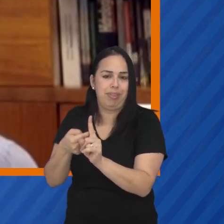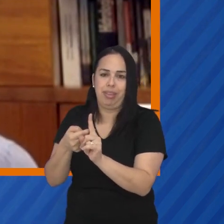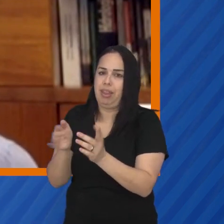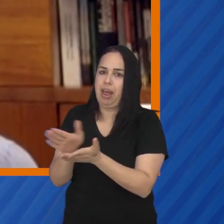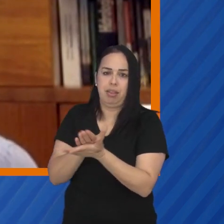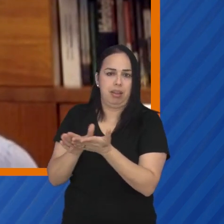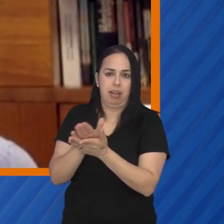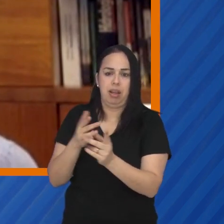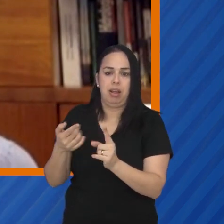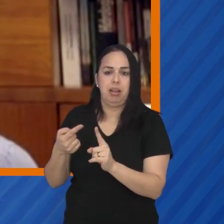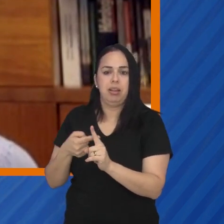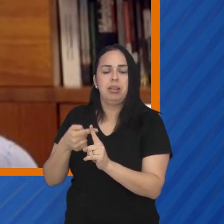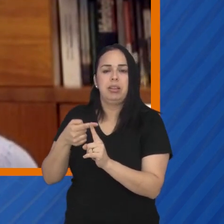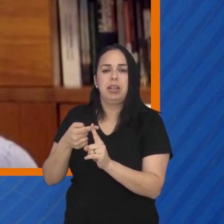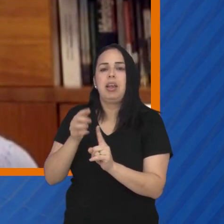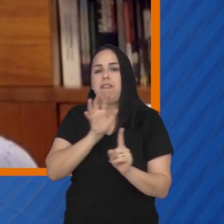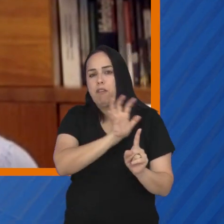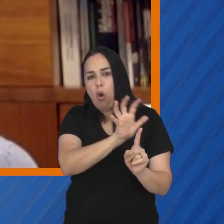e